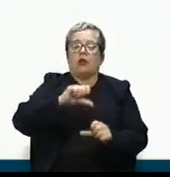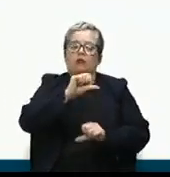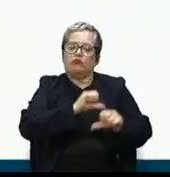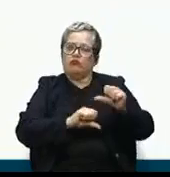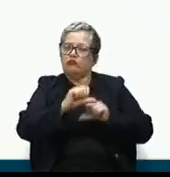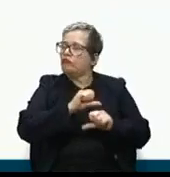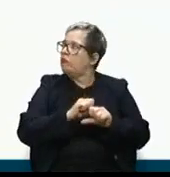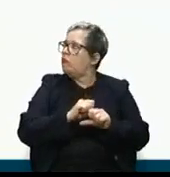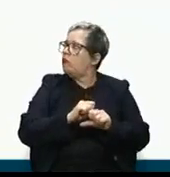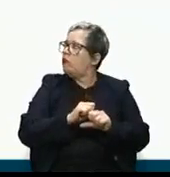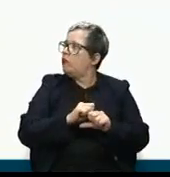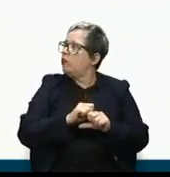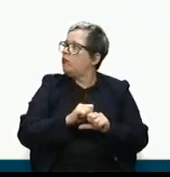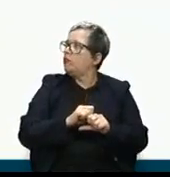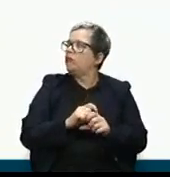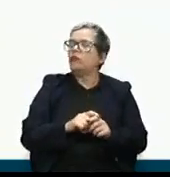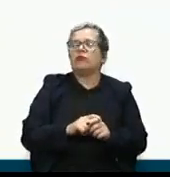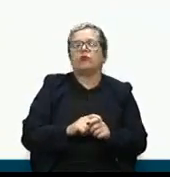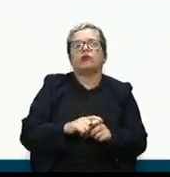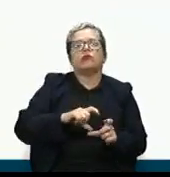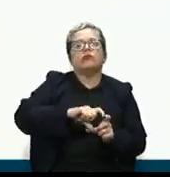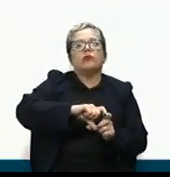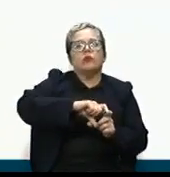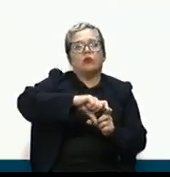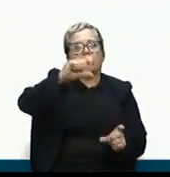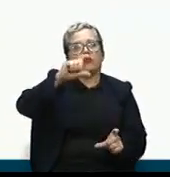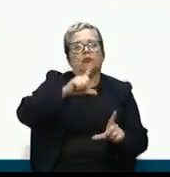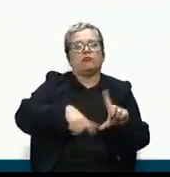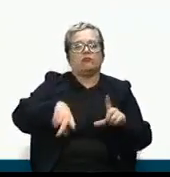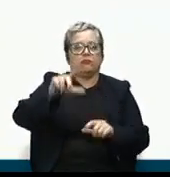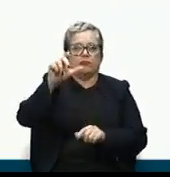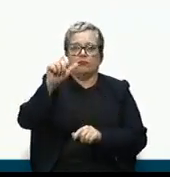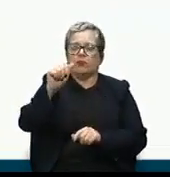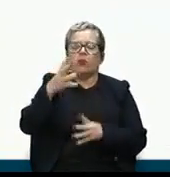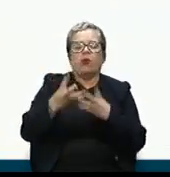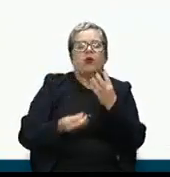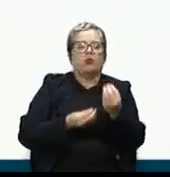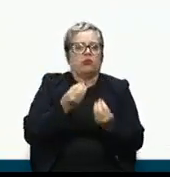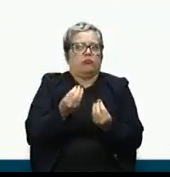troca, cujas linhas são as colunas de